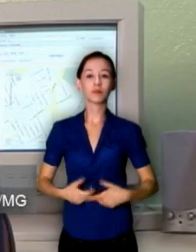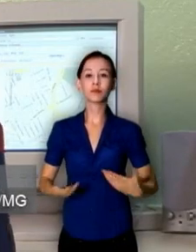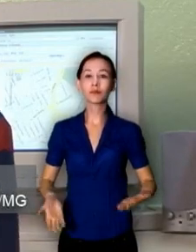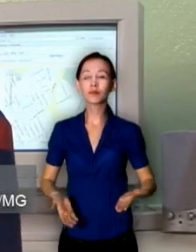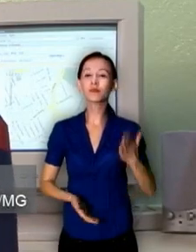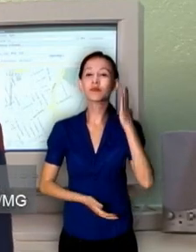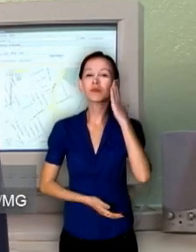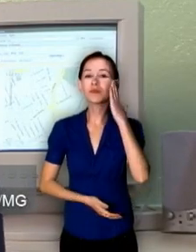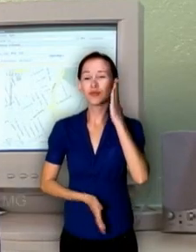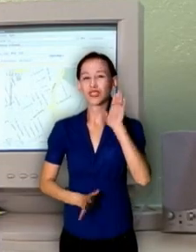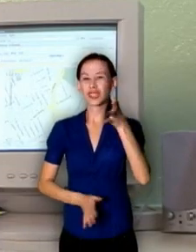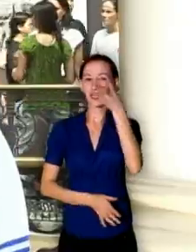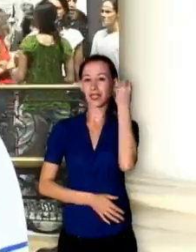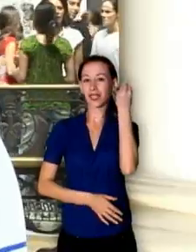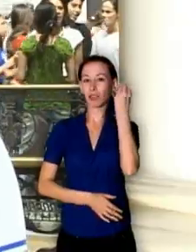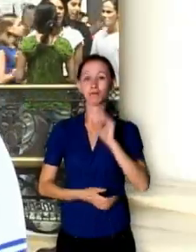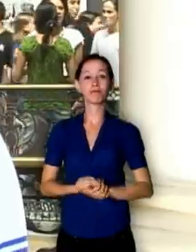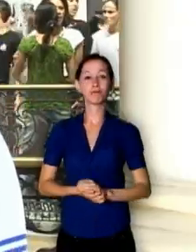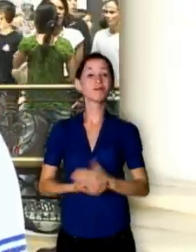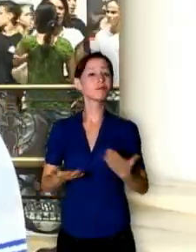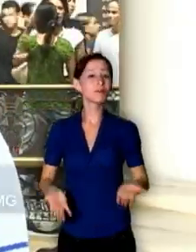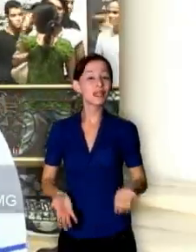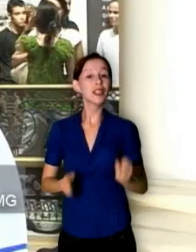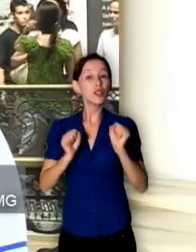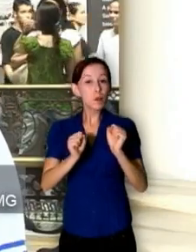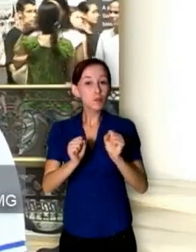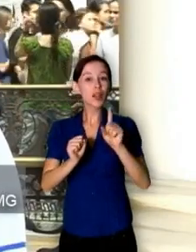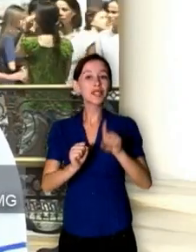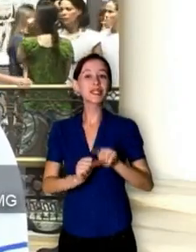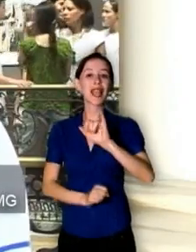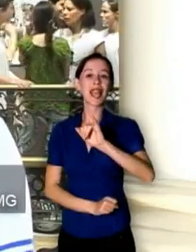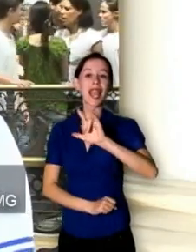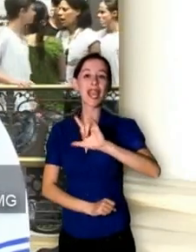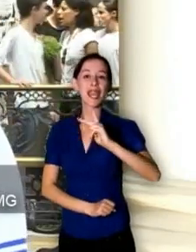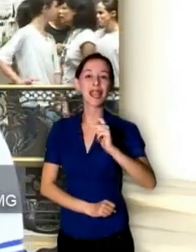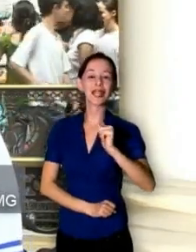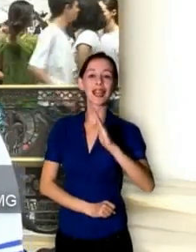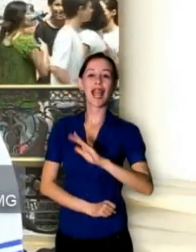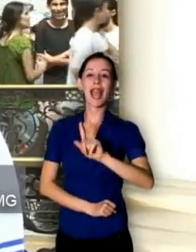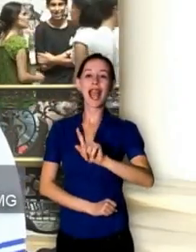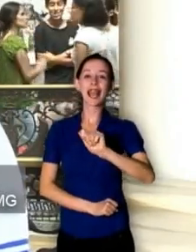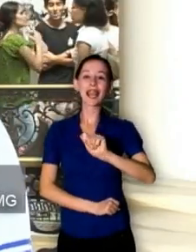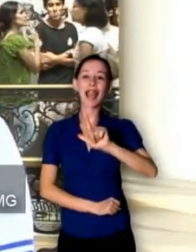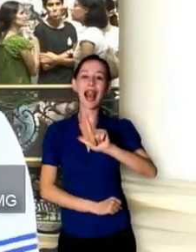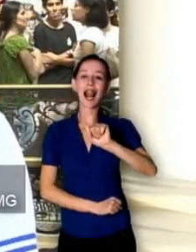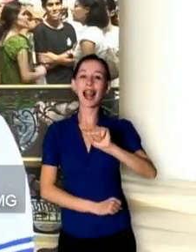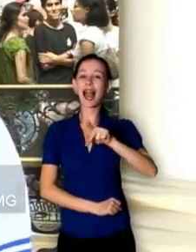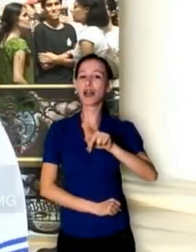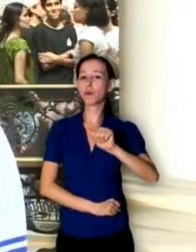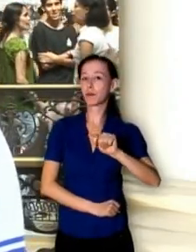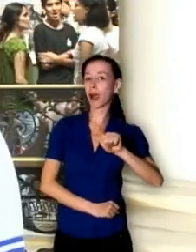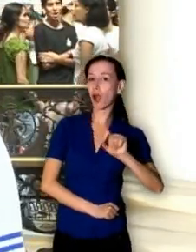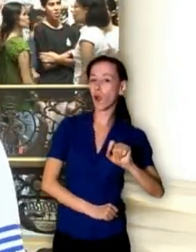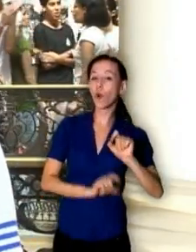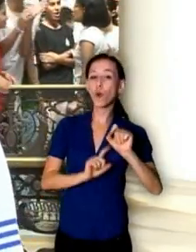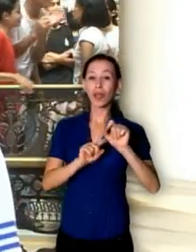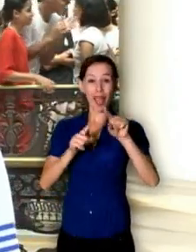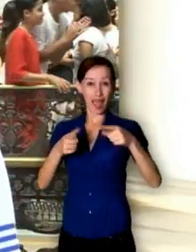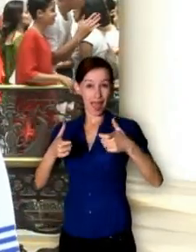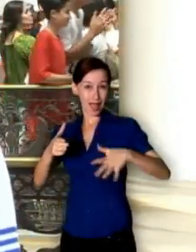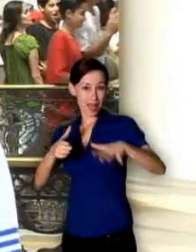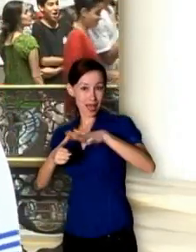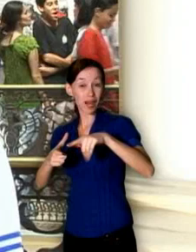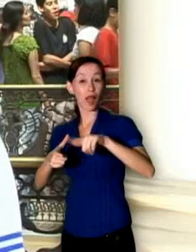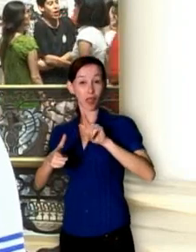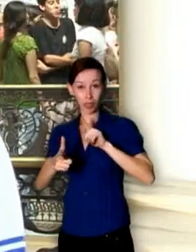Sabe, eu sei, mas eu esqueci. Pode ser a própria ilha de Galápagos, que tem bastante influência